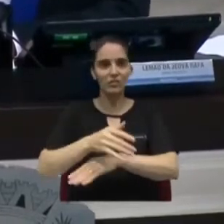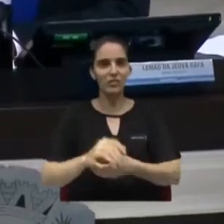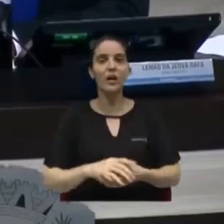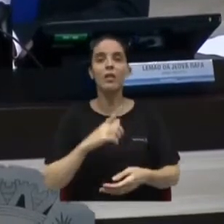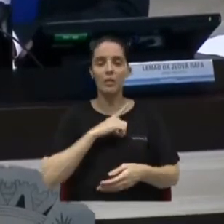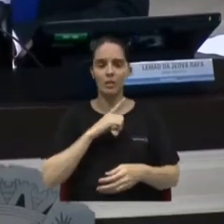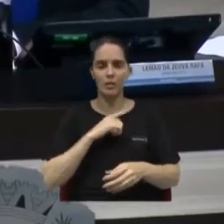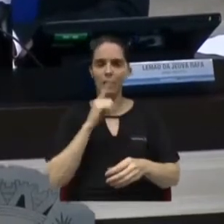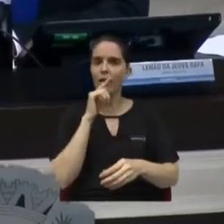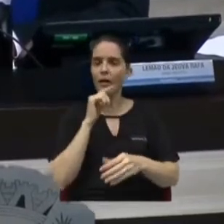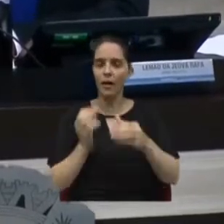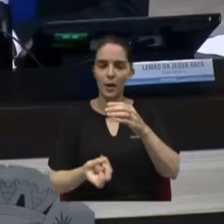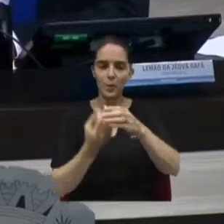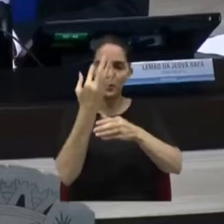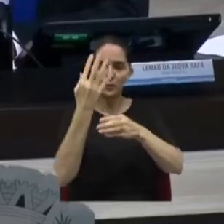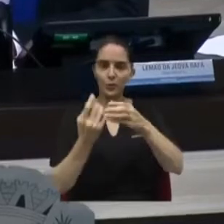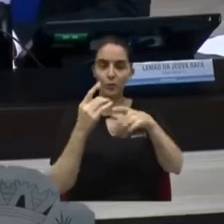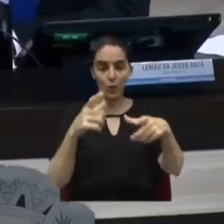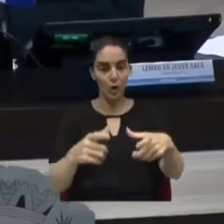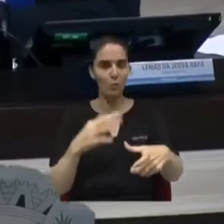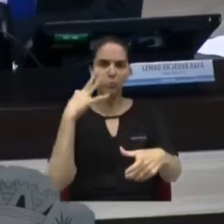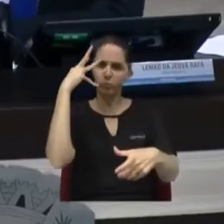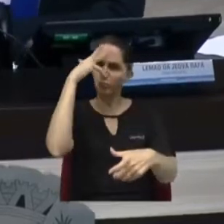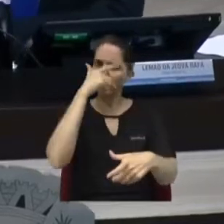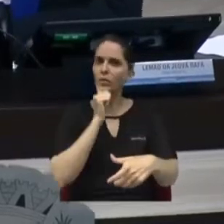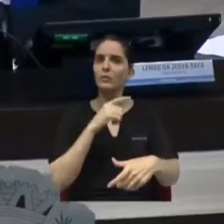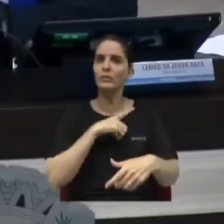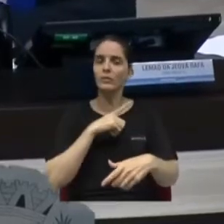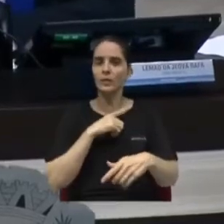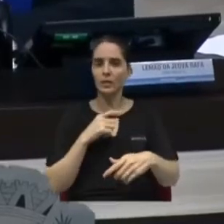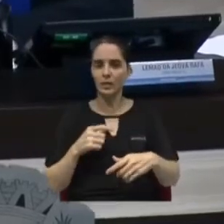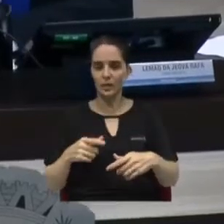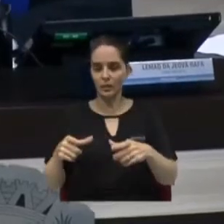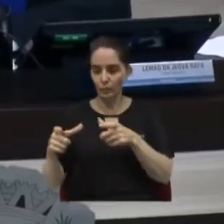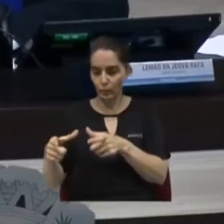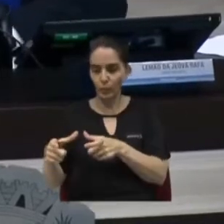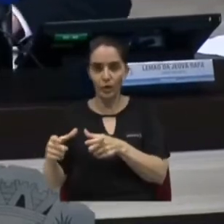funciona uma praça bonita, inclusive tem um trailer lá, Mir, que tem feito